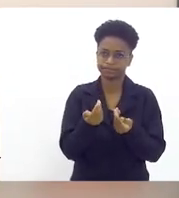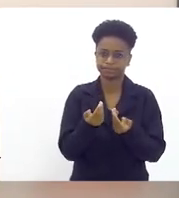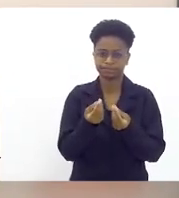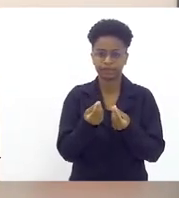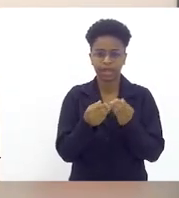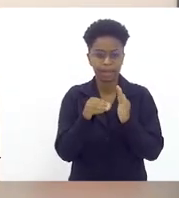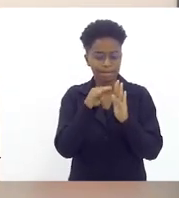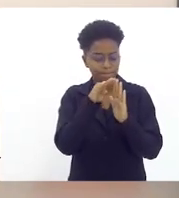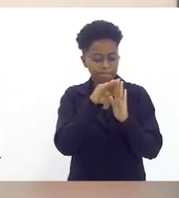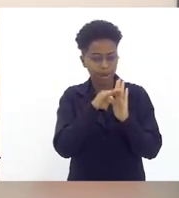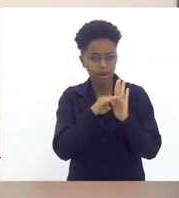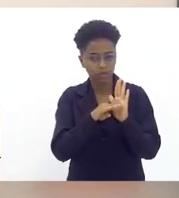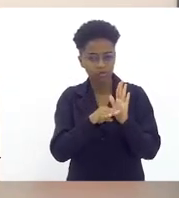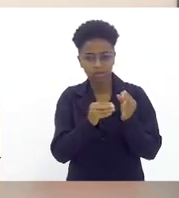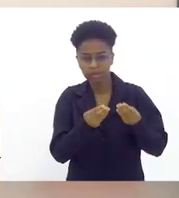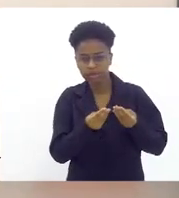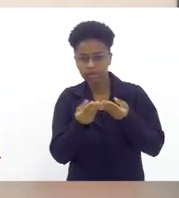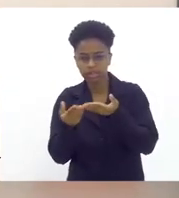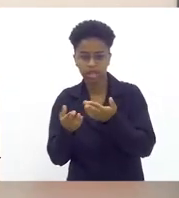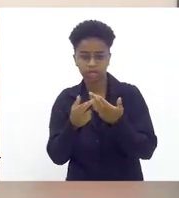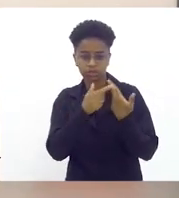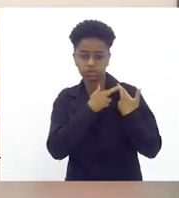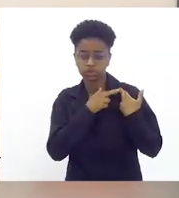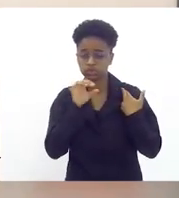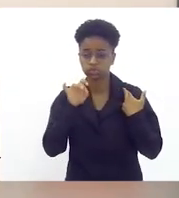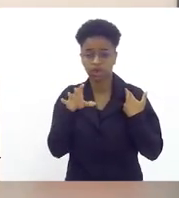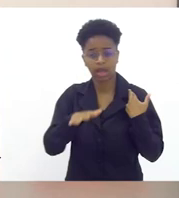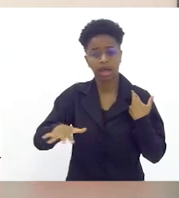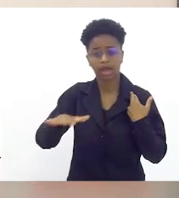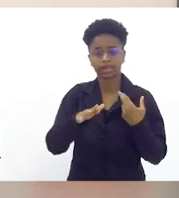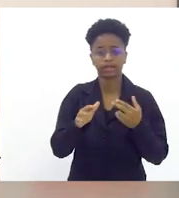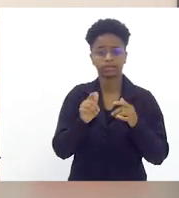essa pauta somente para as áreas de gestão de pessoas,